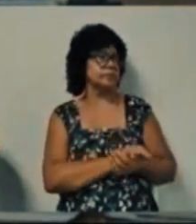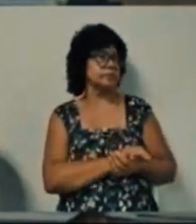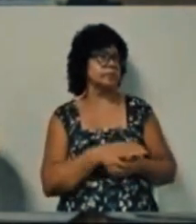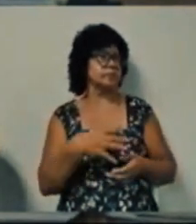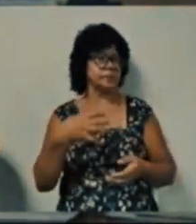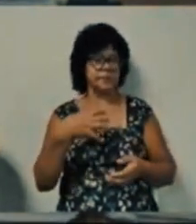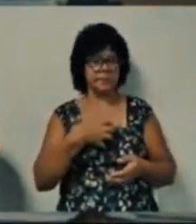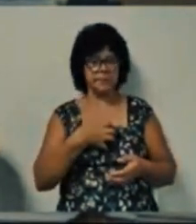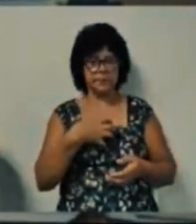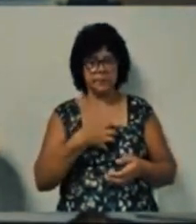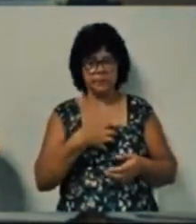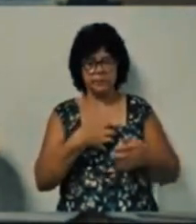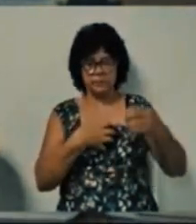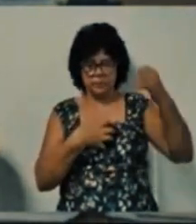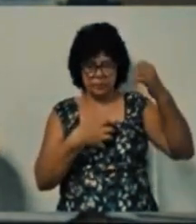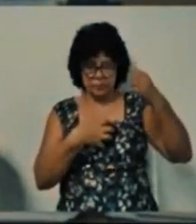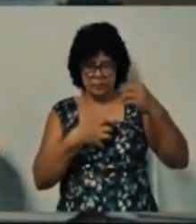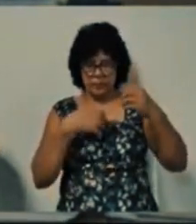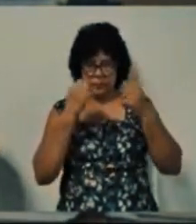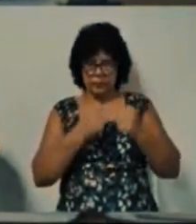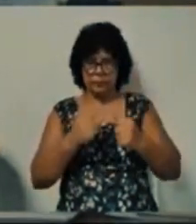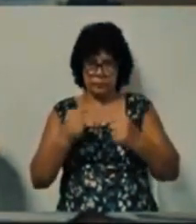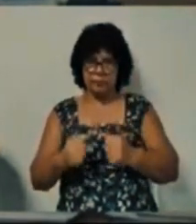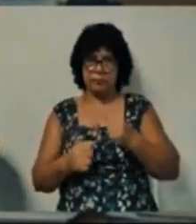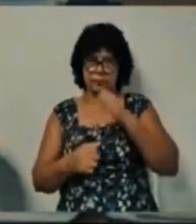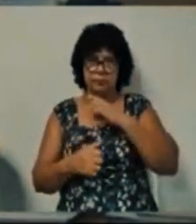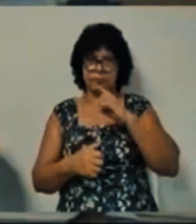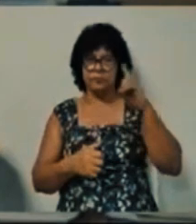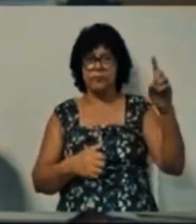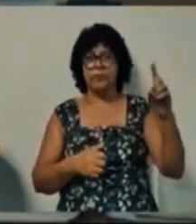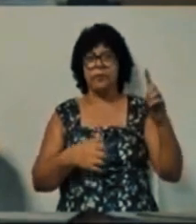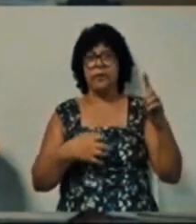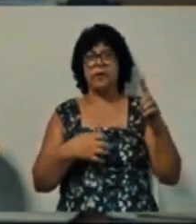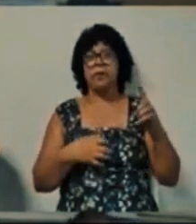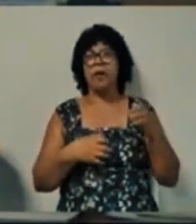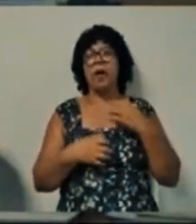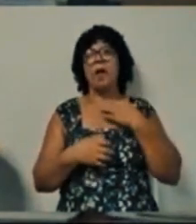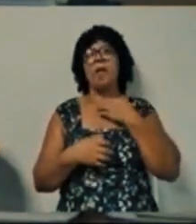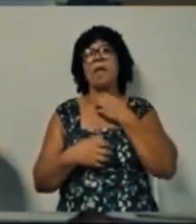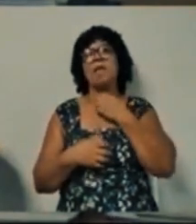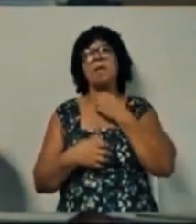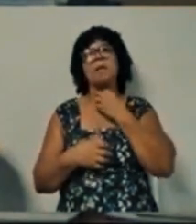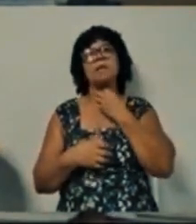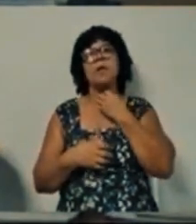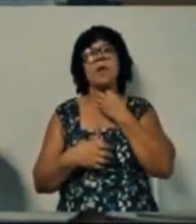pelo poder de Deus através da sua palavra. Diz assim a palavra do Senhor,